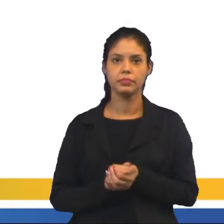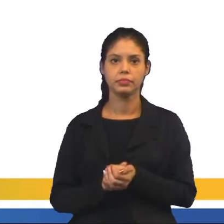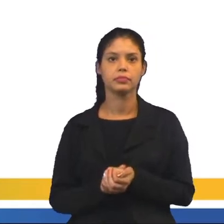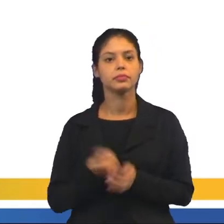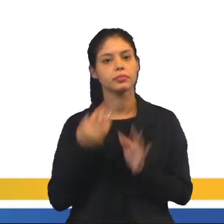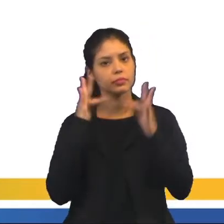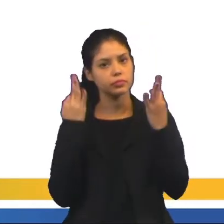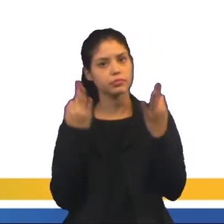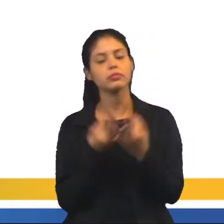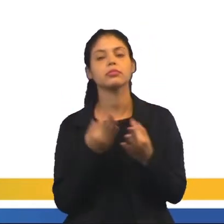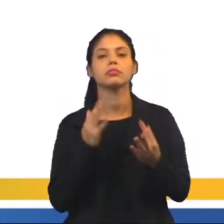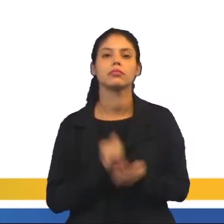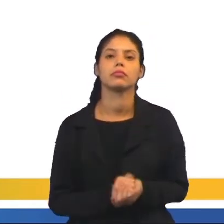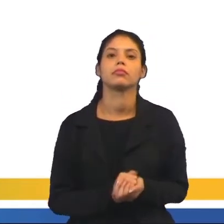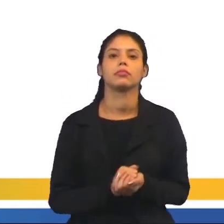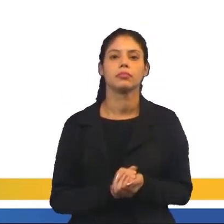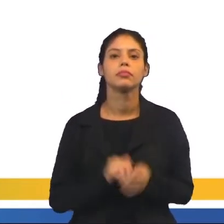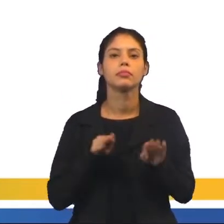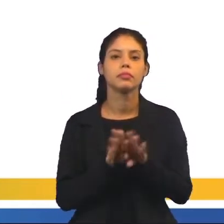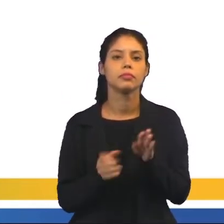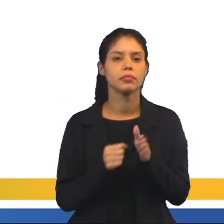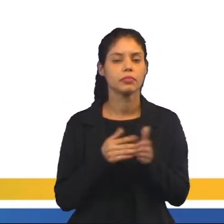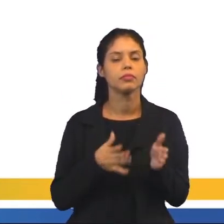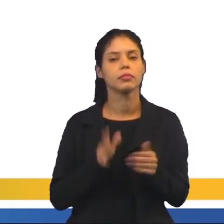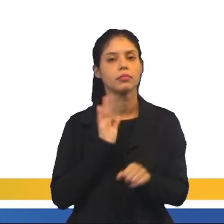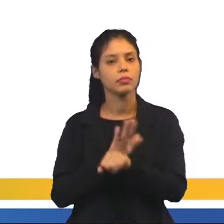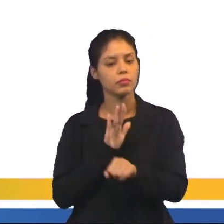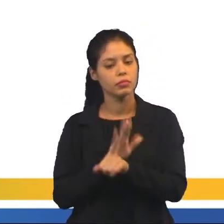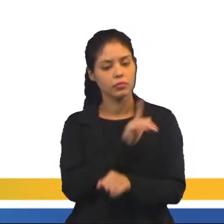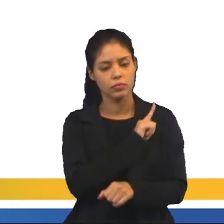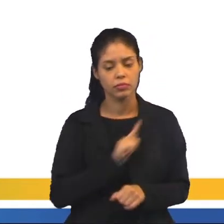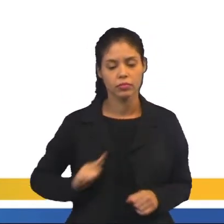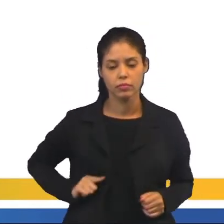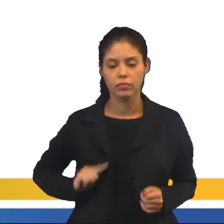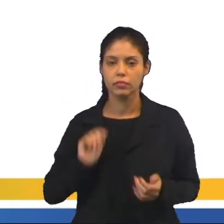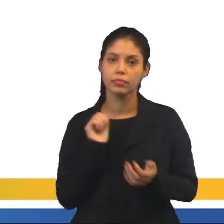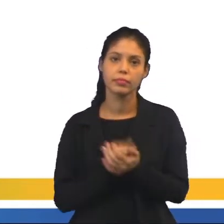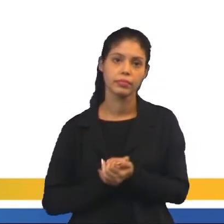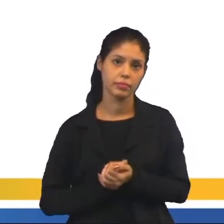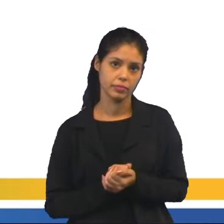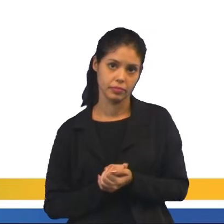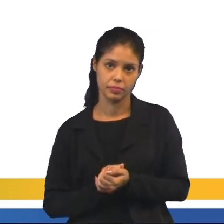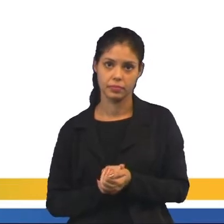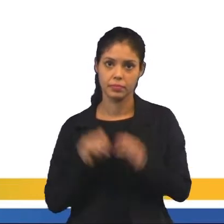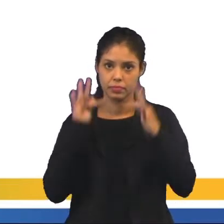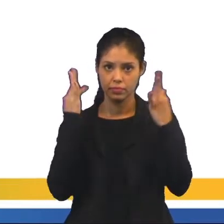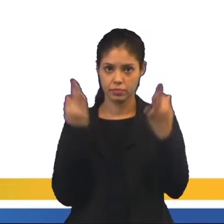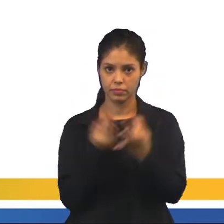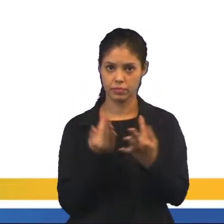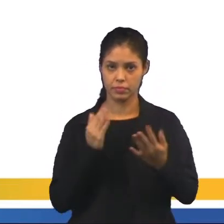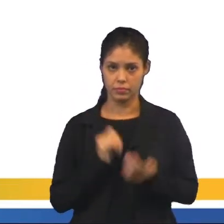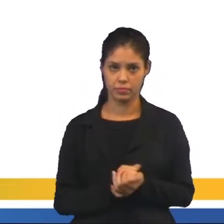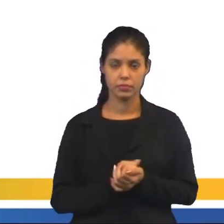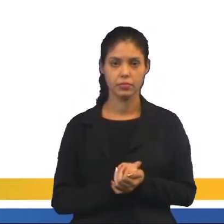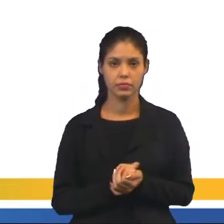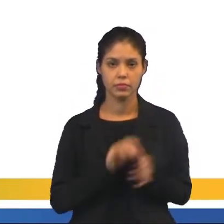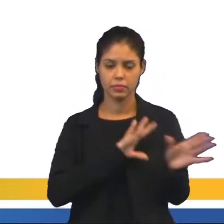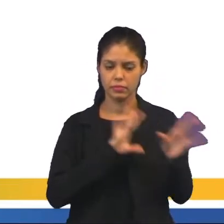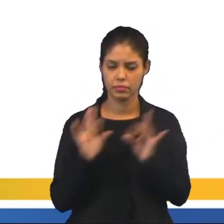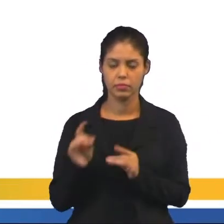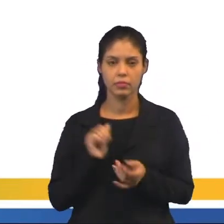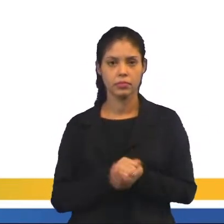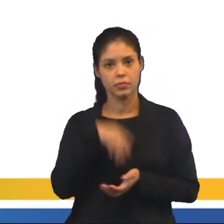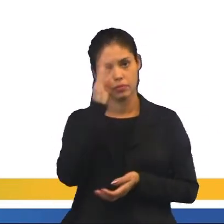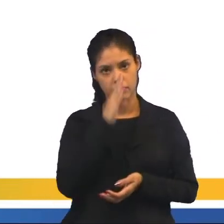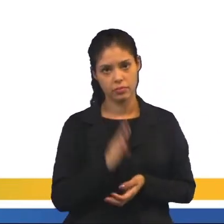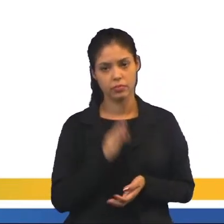agricultura familiar, né? Que hoje já existe muita ajuda do governo para manter essa agricultura familiar, que traz comida para o prato